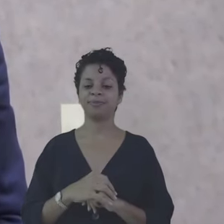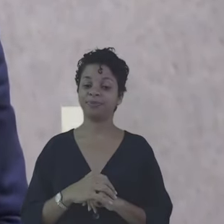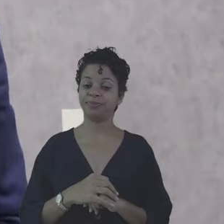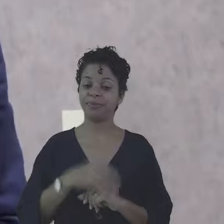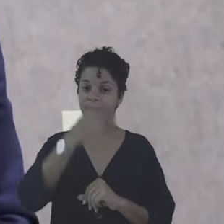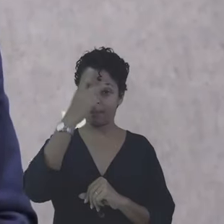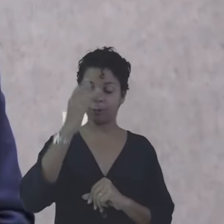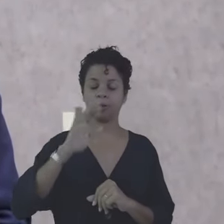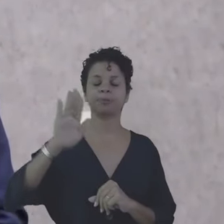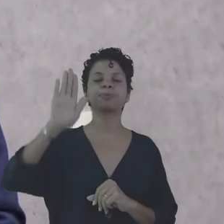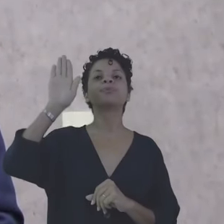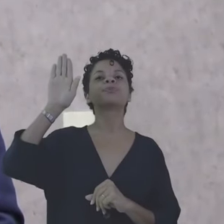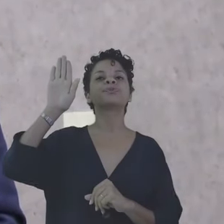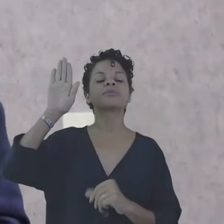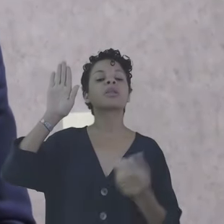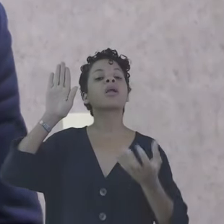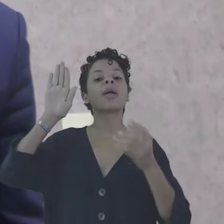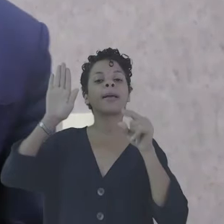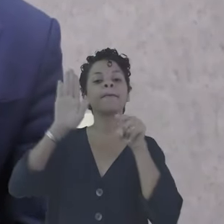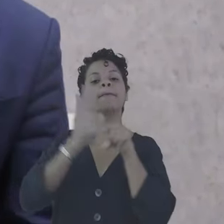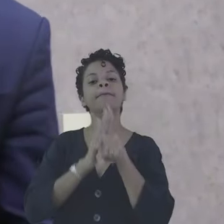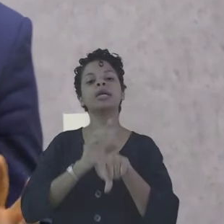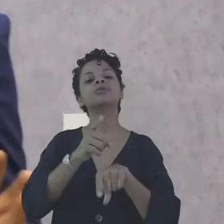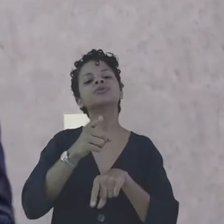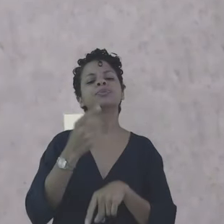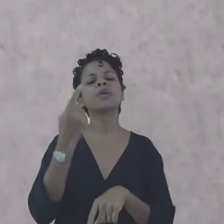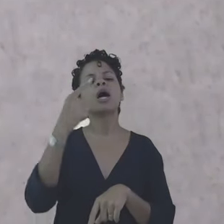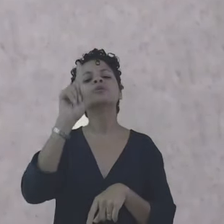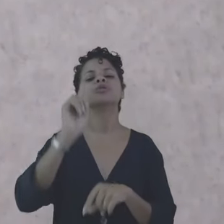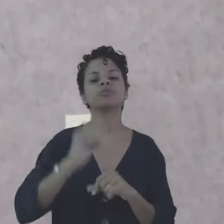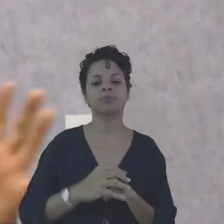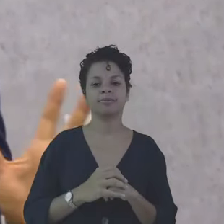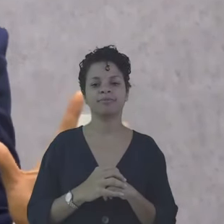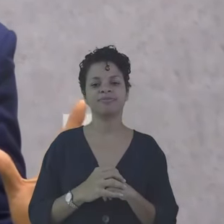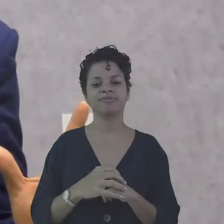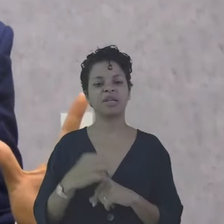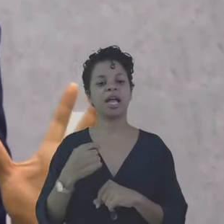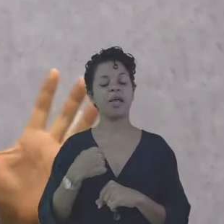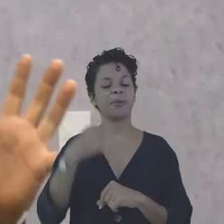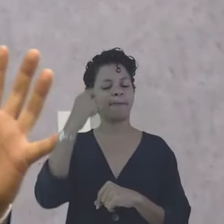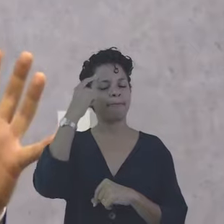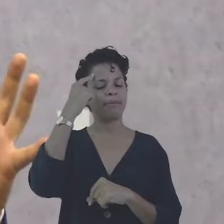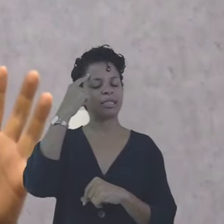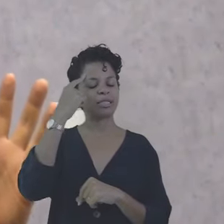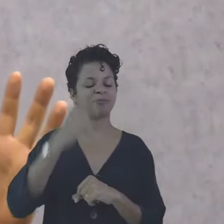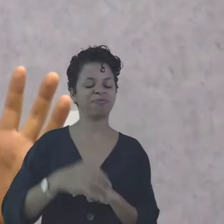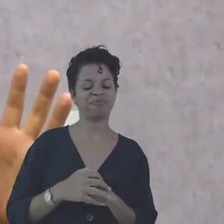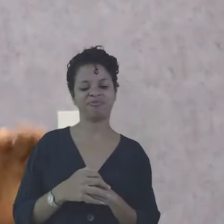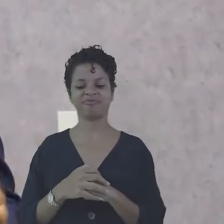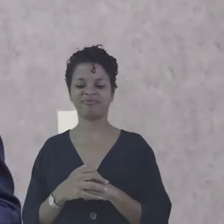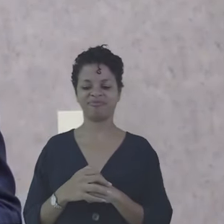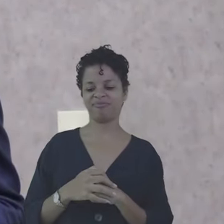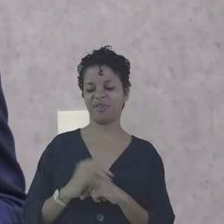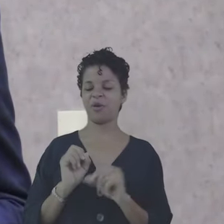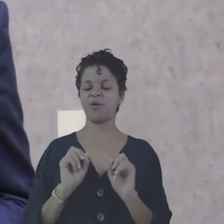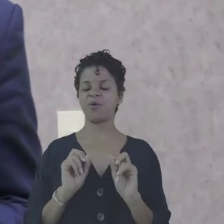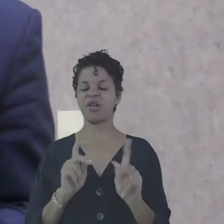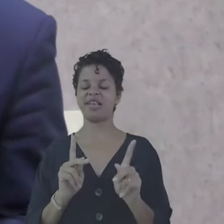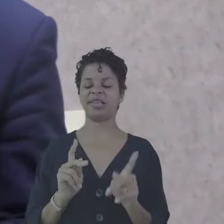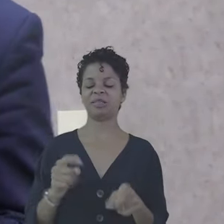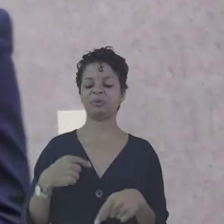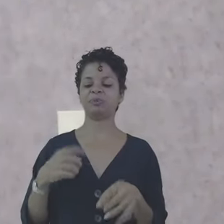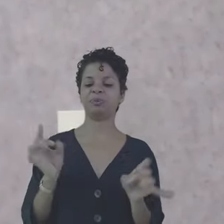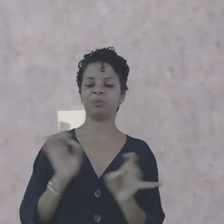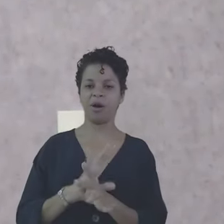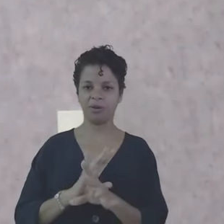pergunta. Era um ancião da igreja. E eu já tinha respondido tudo. Eu pensei, bom, vamos fechar com chave de ouro. E